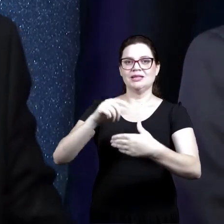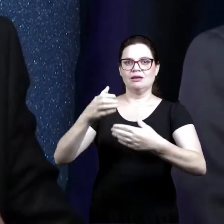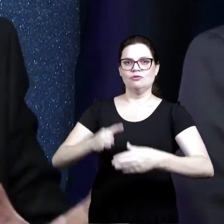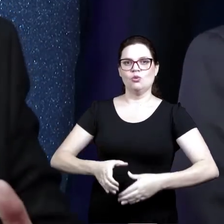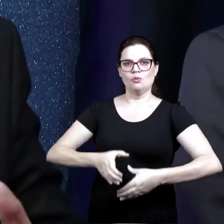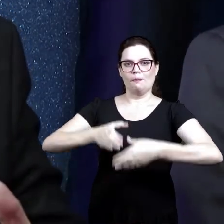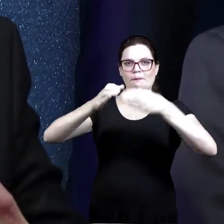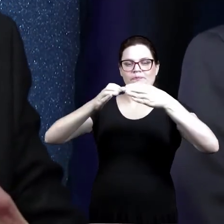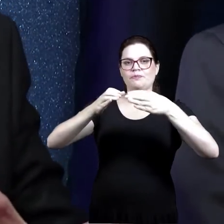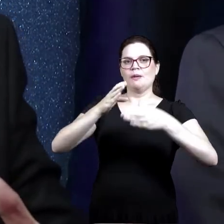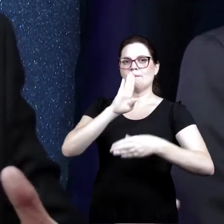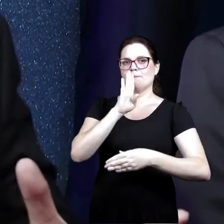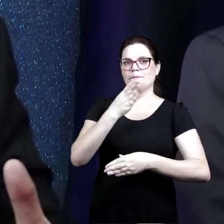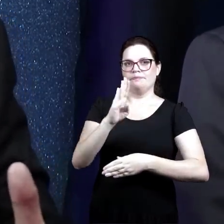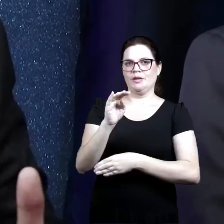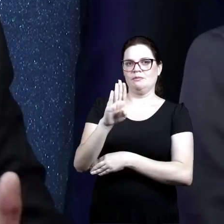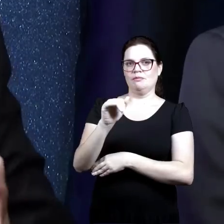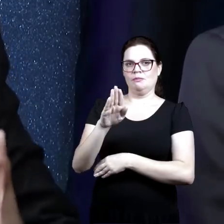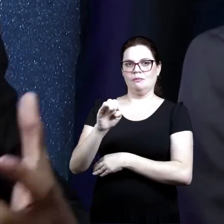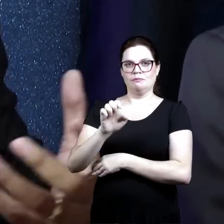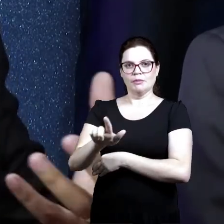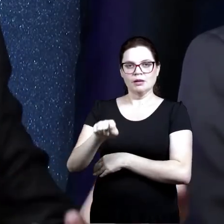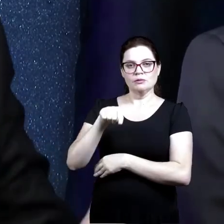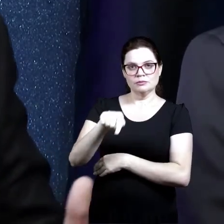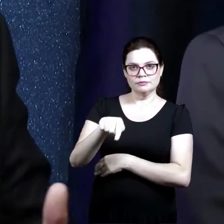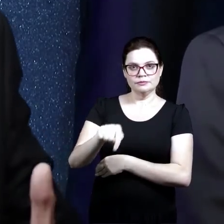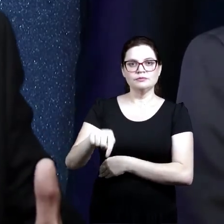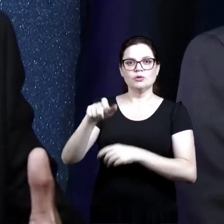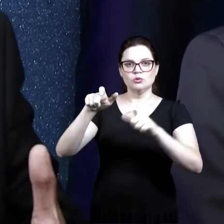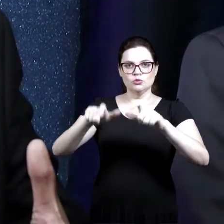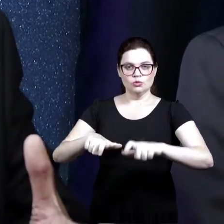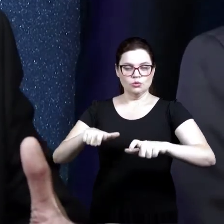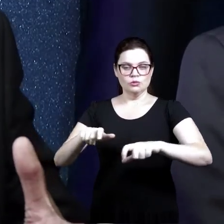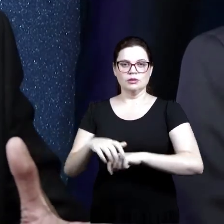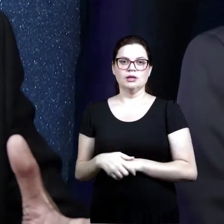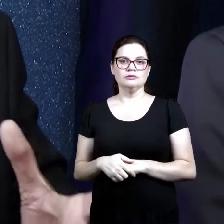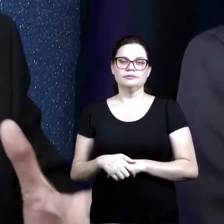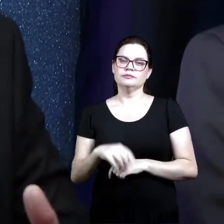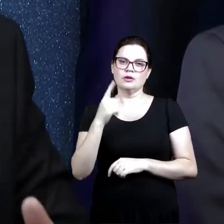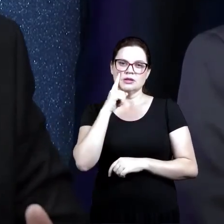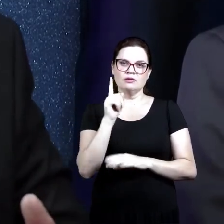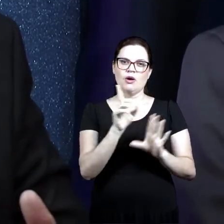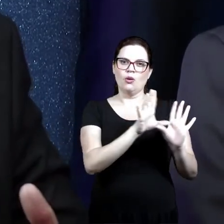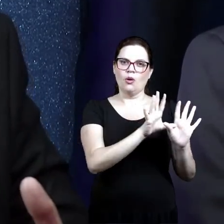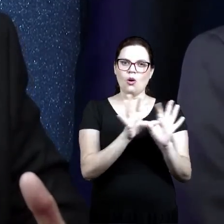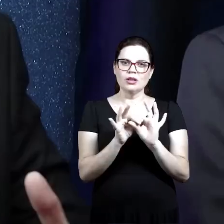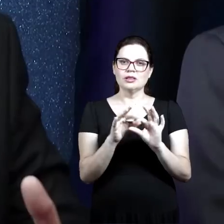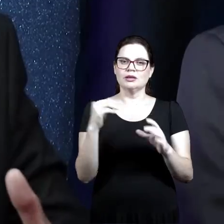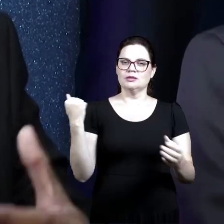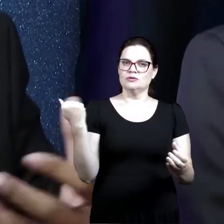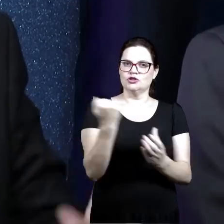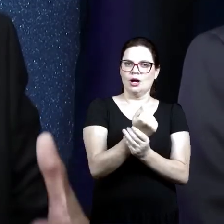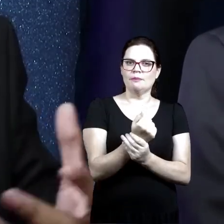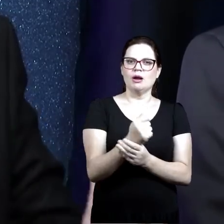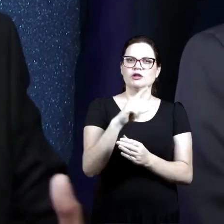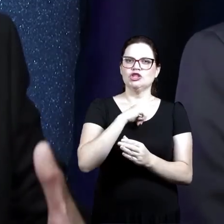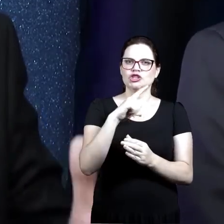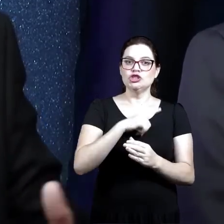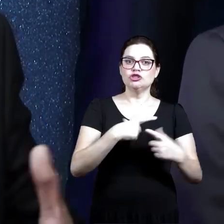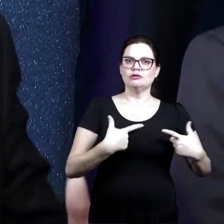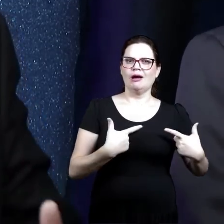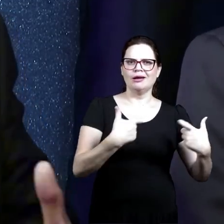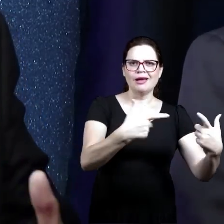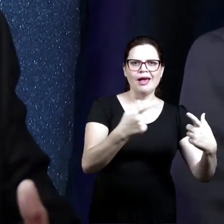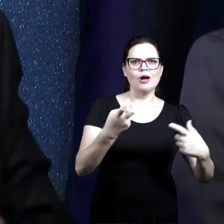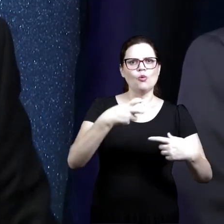de Babel, naquele vale. Então nós vemos todo esse contexto onde Abrão estava inserido, de todos esses